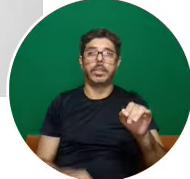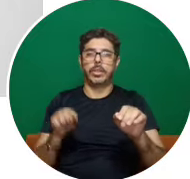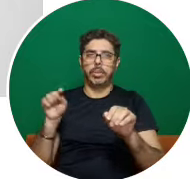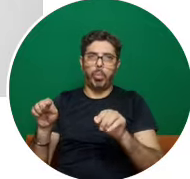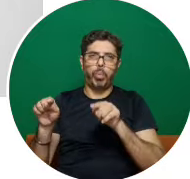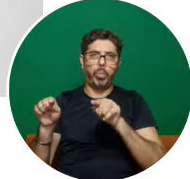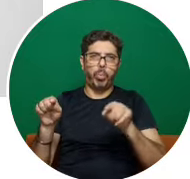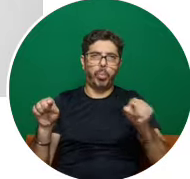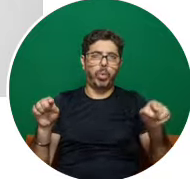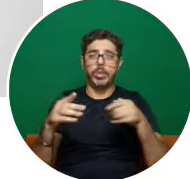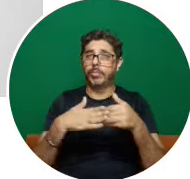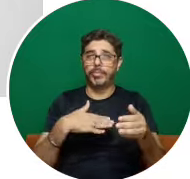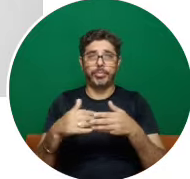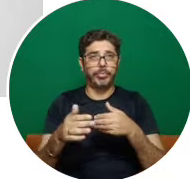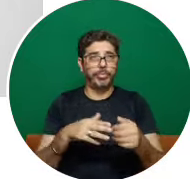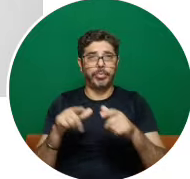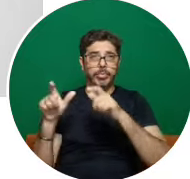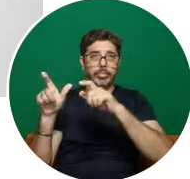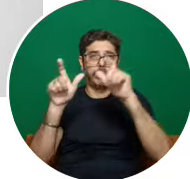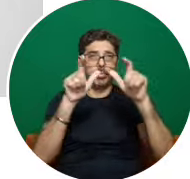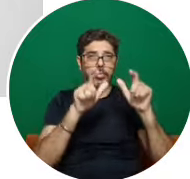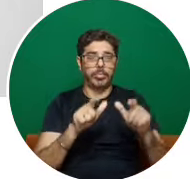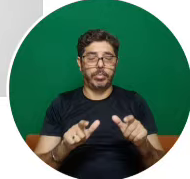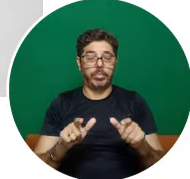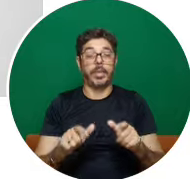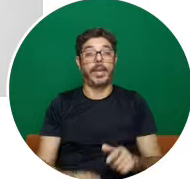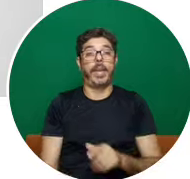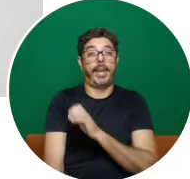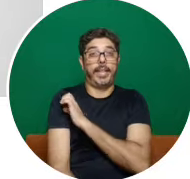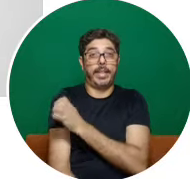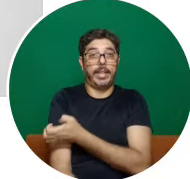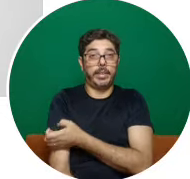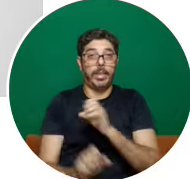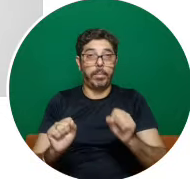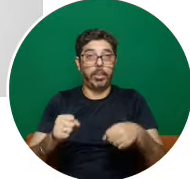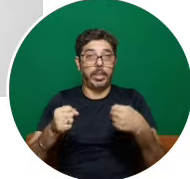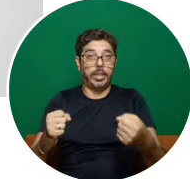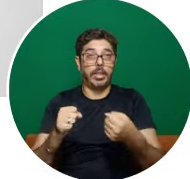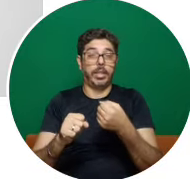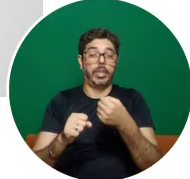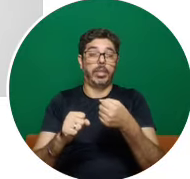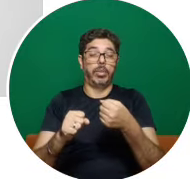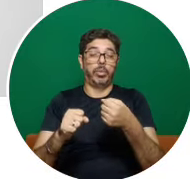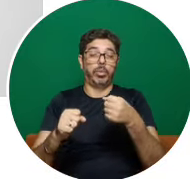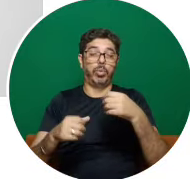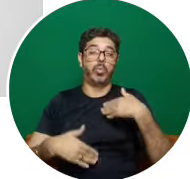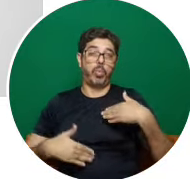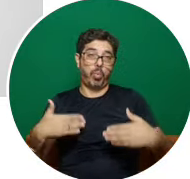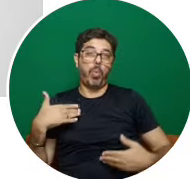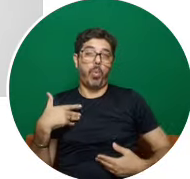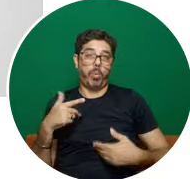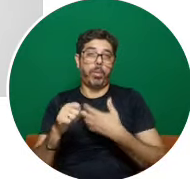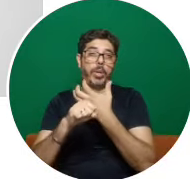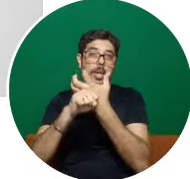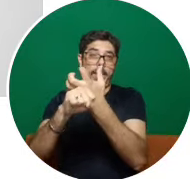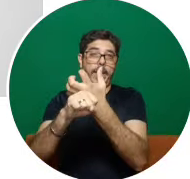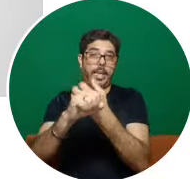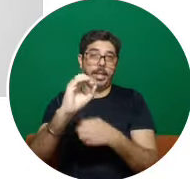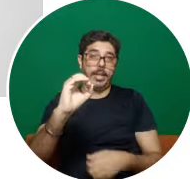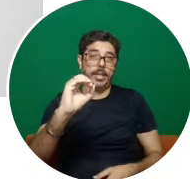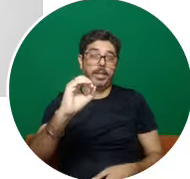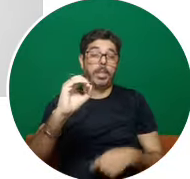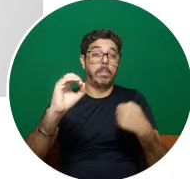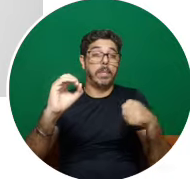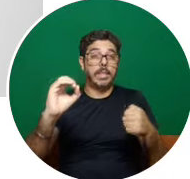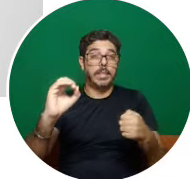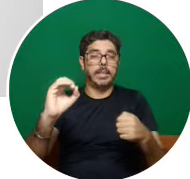por diante. Mas observe que a quantidade de energia por unidade de carga sempre vai ser a mesma para uma dada posição.